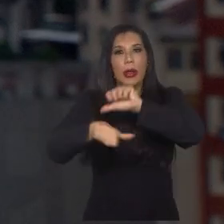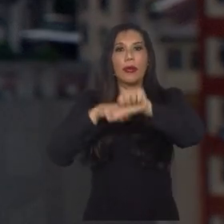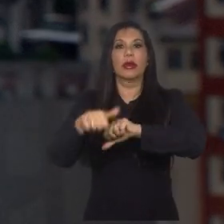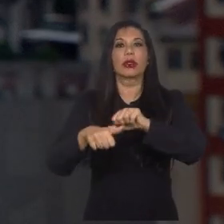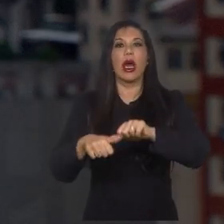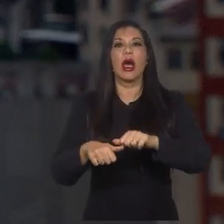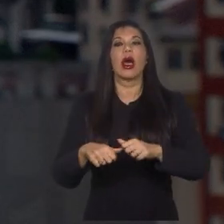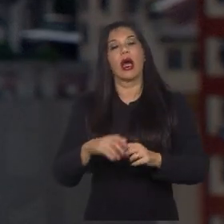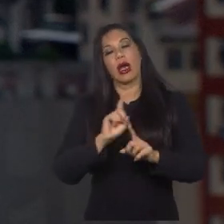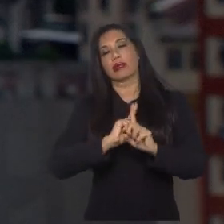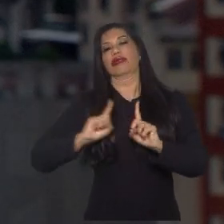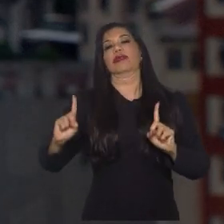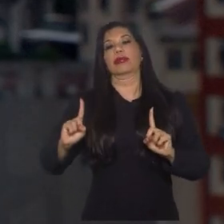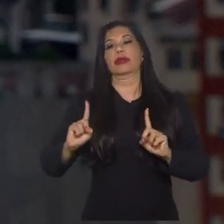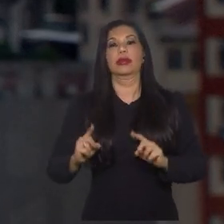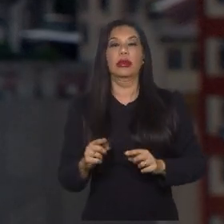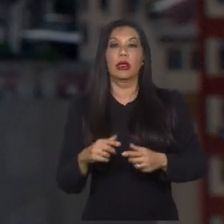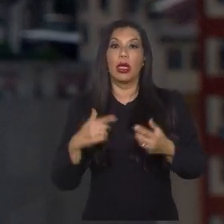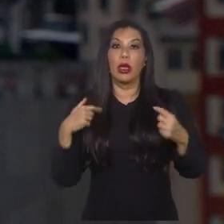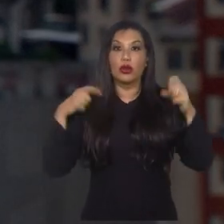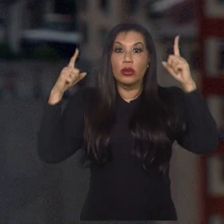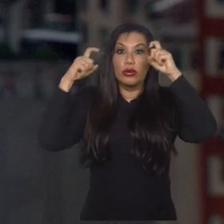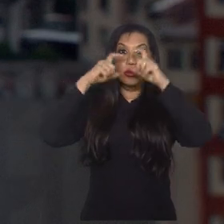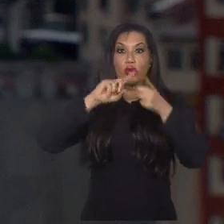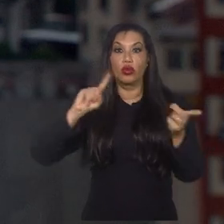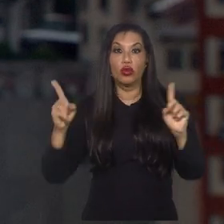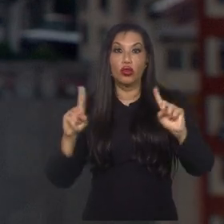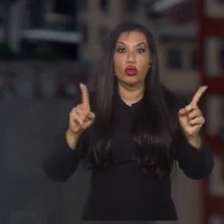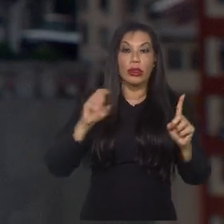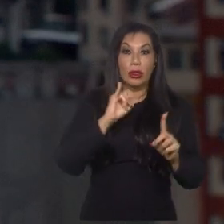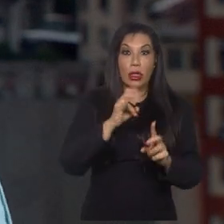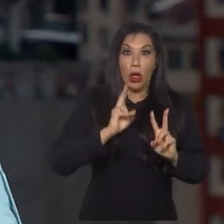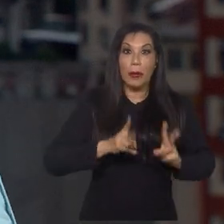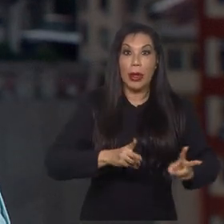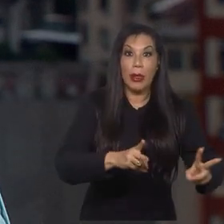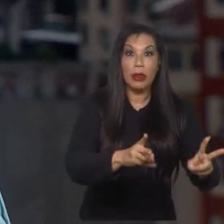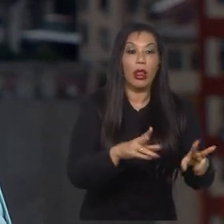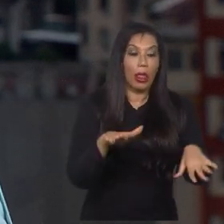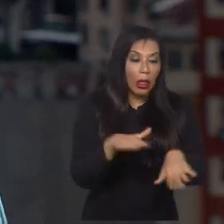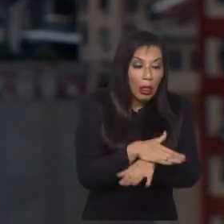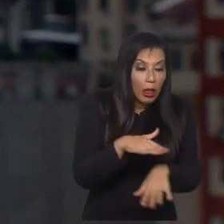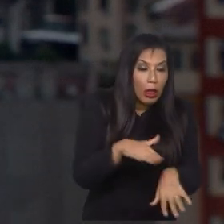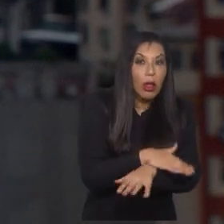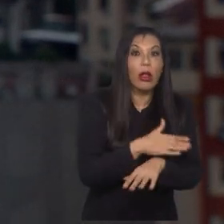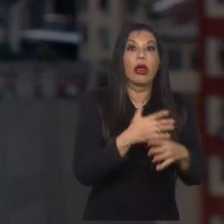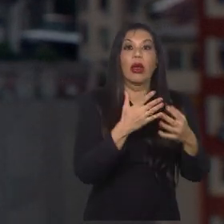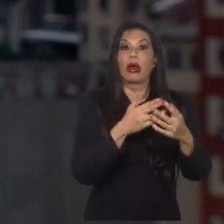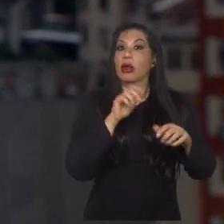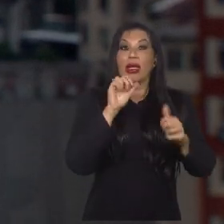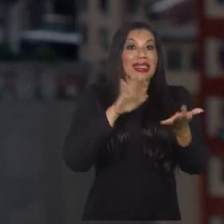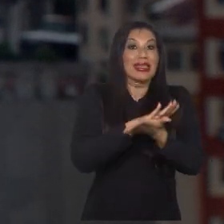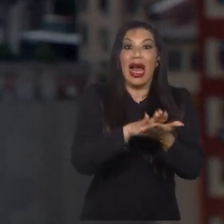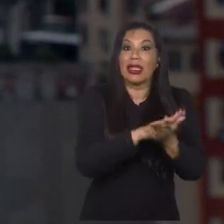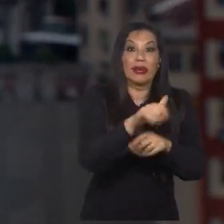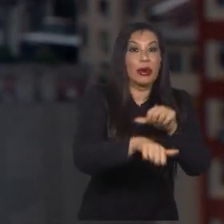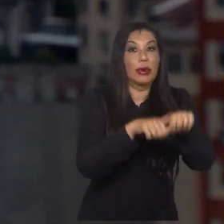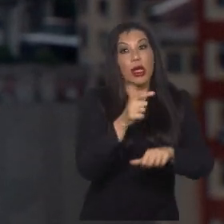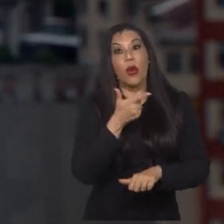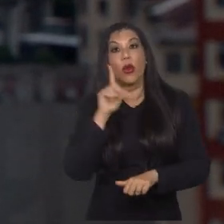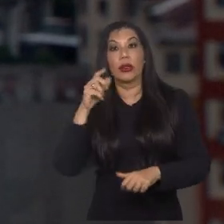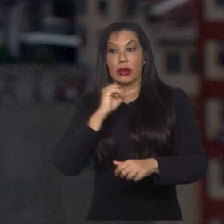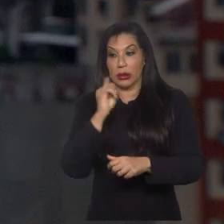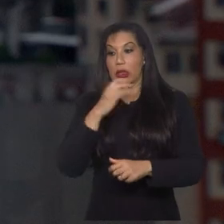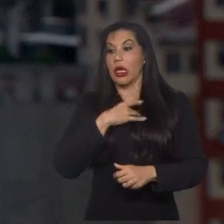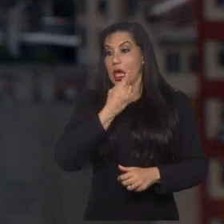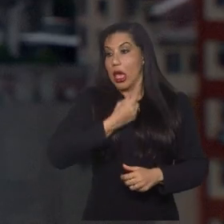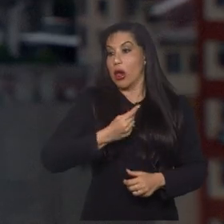foi aí que ela se retirou. Então ela falou: eu tive dificuldade dos dois lados, porque se eu permaneço e mantenho o sistema, nada vai mudar, mas por outro lado, se eu saio,